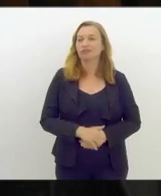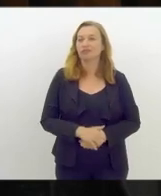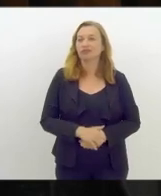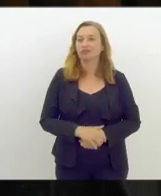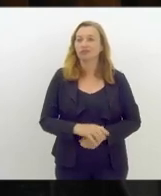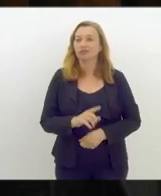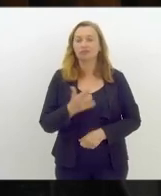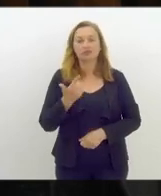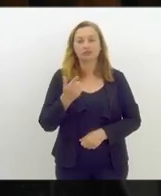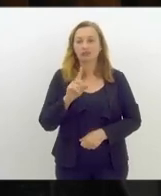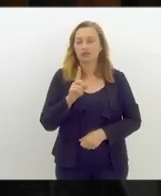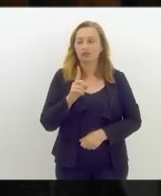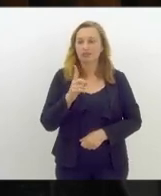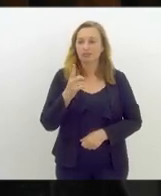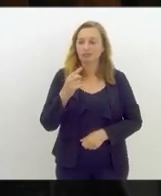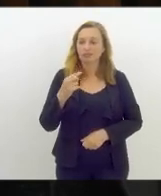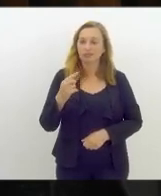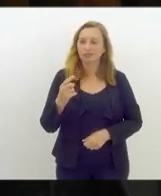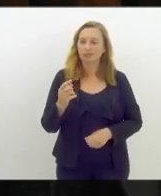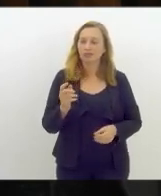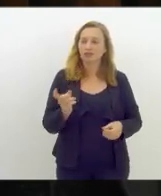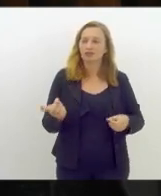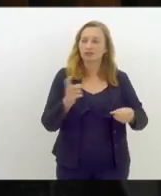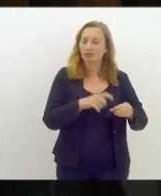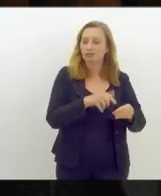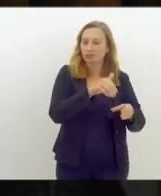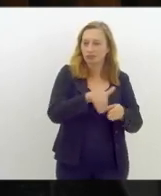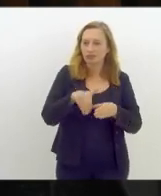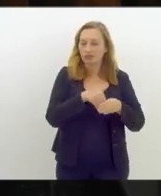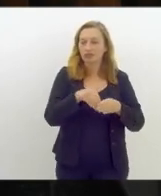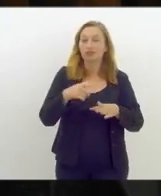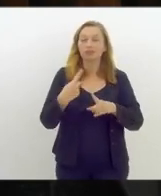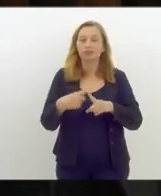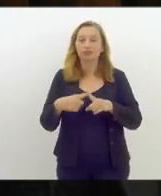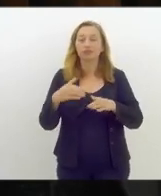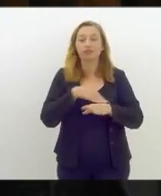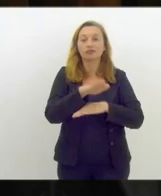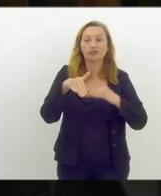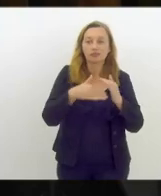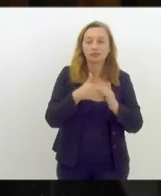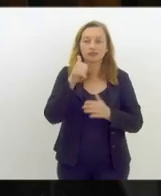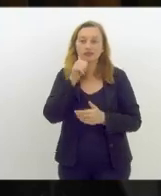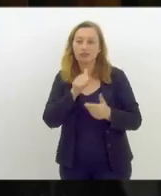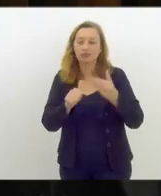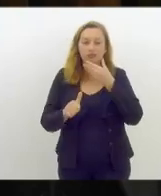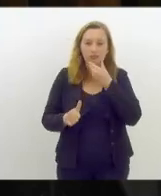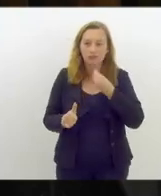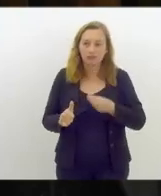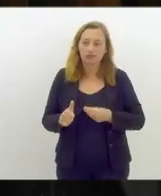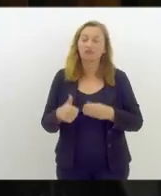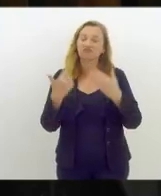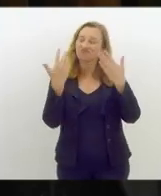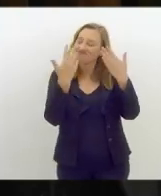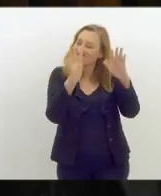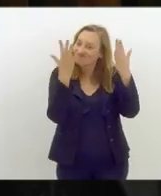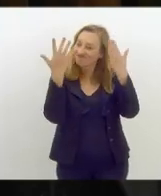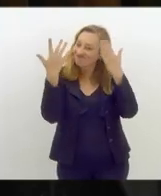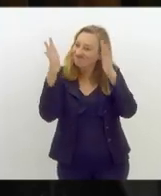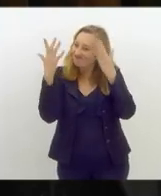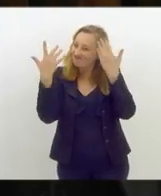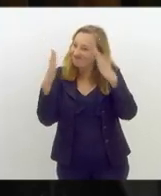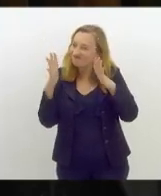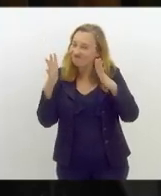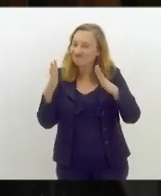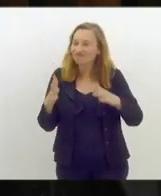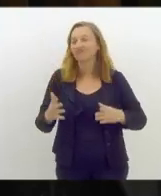se candidataram, porque todos e todas estão de parabéns